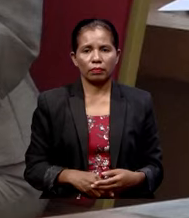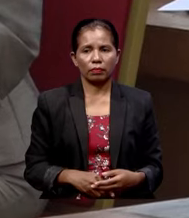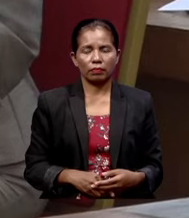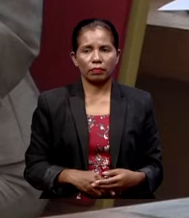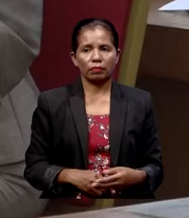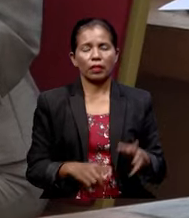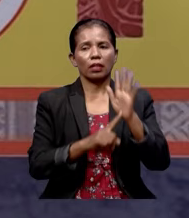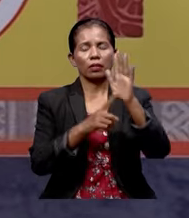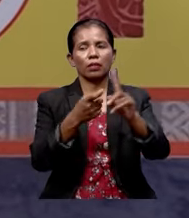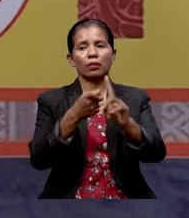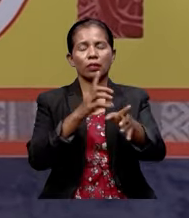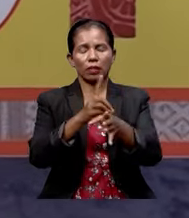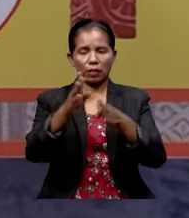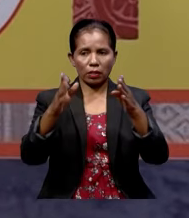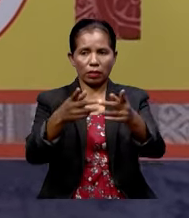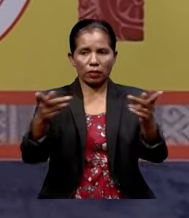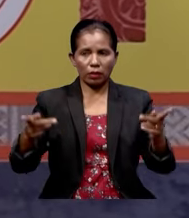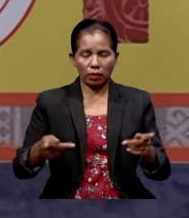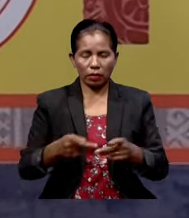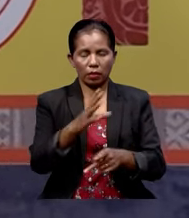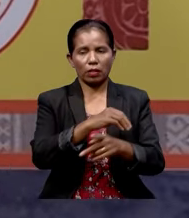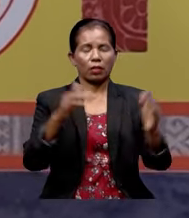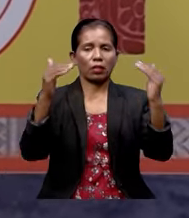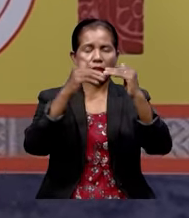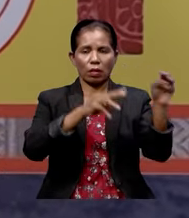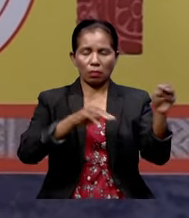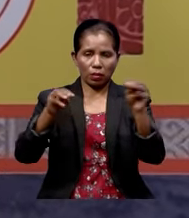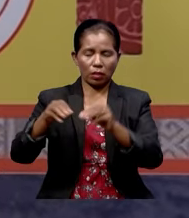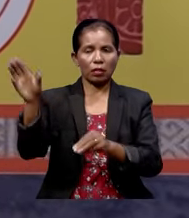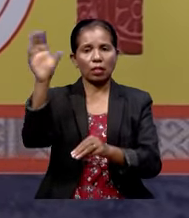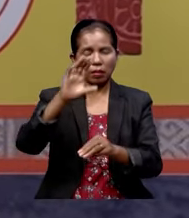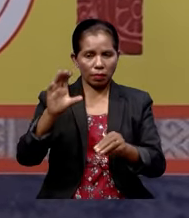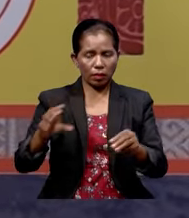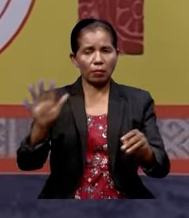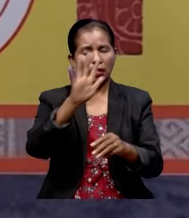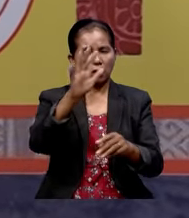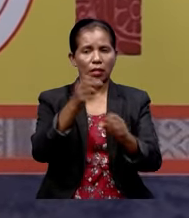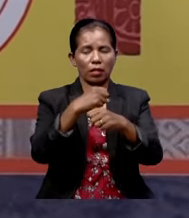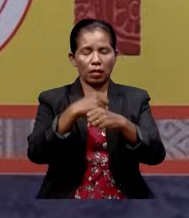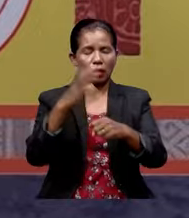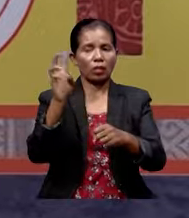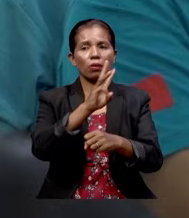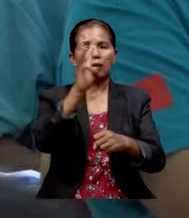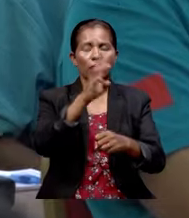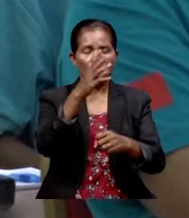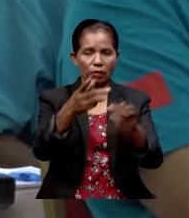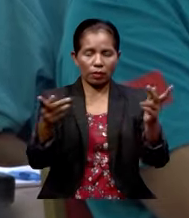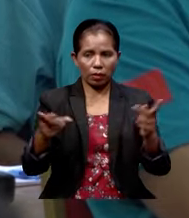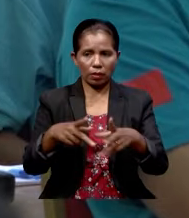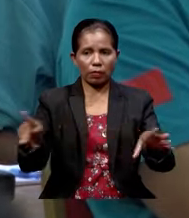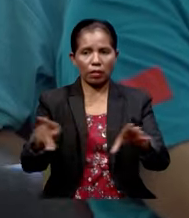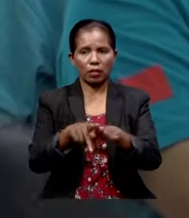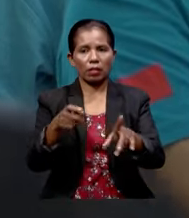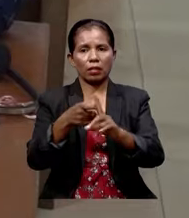Assunto de ato o diretor-geral ambiente e âmbito conferência mudança climática para Lima, nebe materializa e a quarta né, e nebe participa o